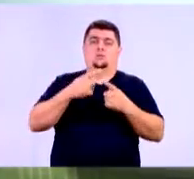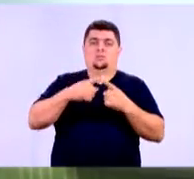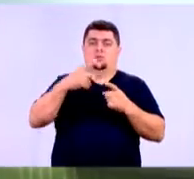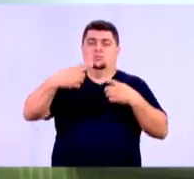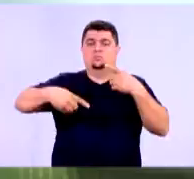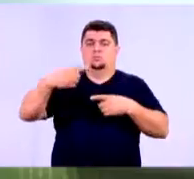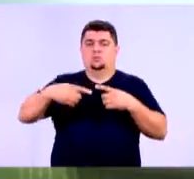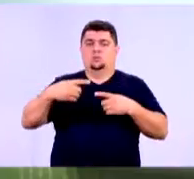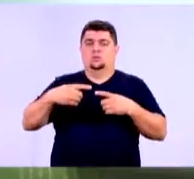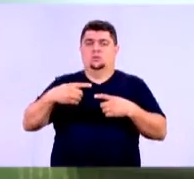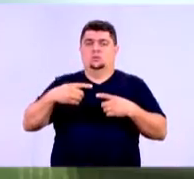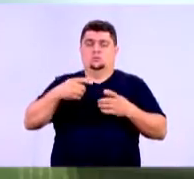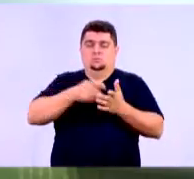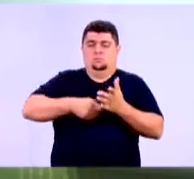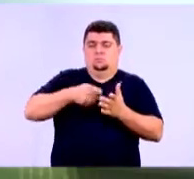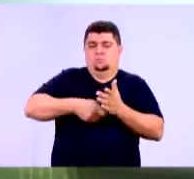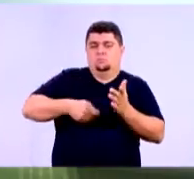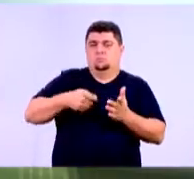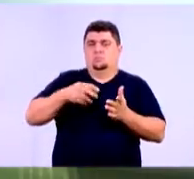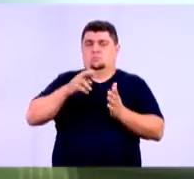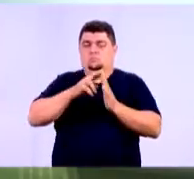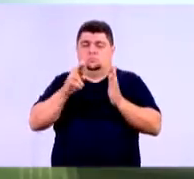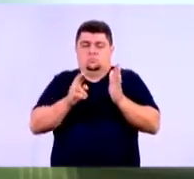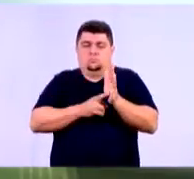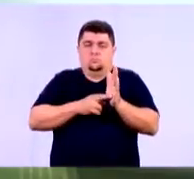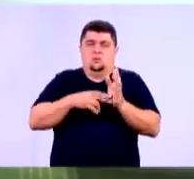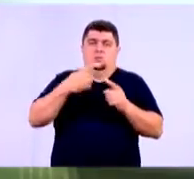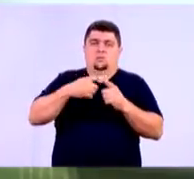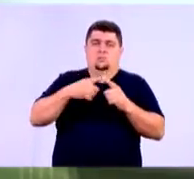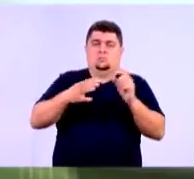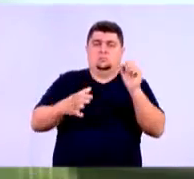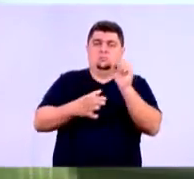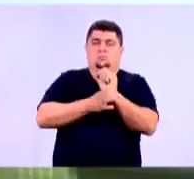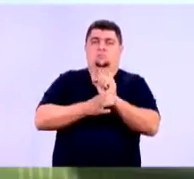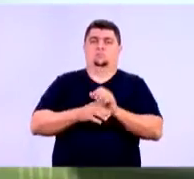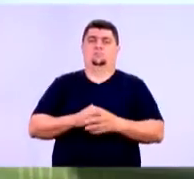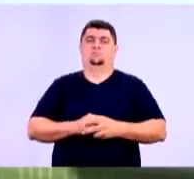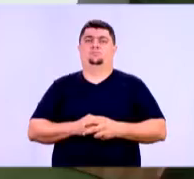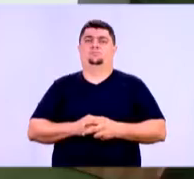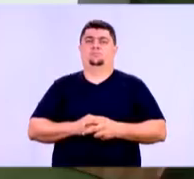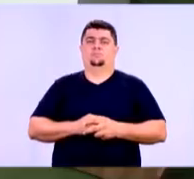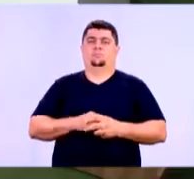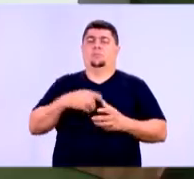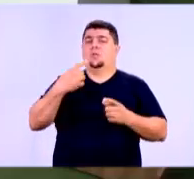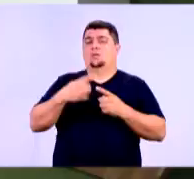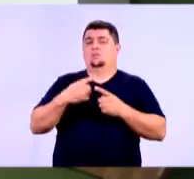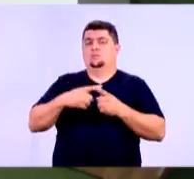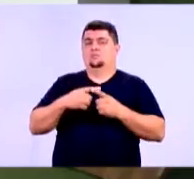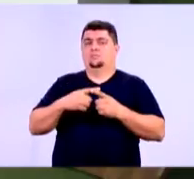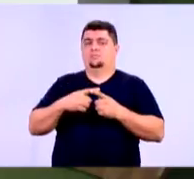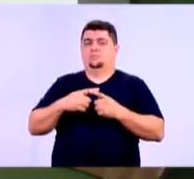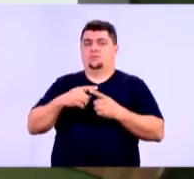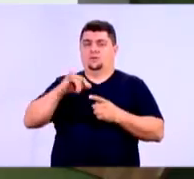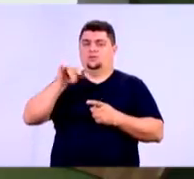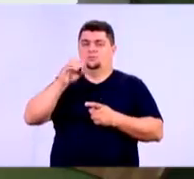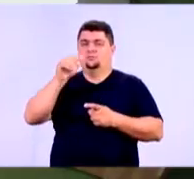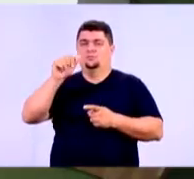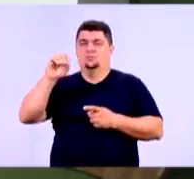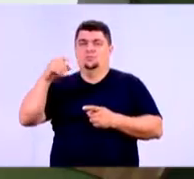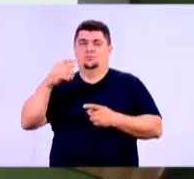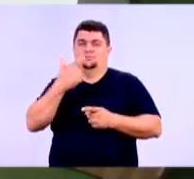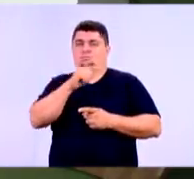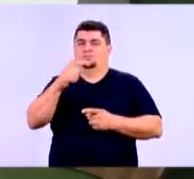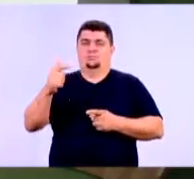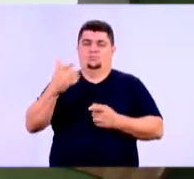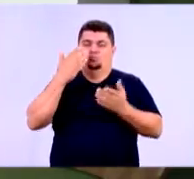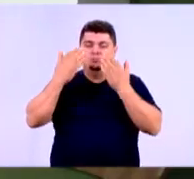mais formal, com parâmetros mais seguros para a concessão de crédito. Exatamente, bem porque no caso do senhor João, ele não tinha uma